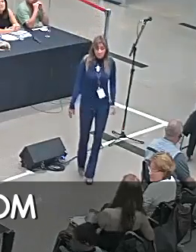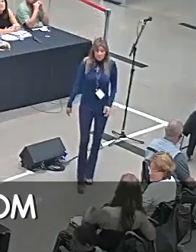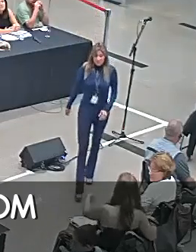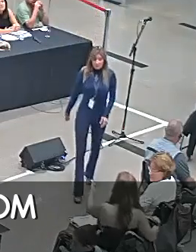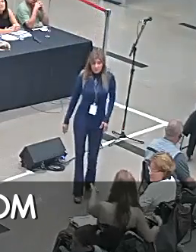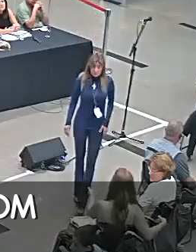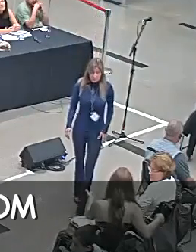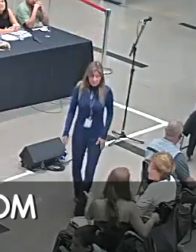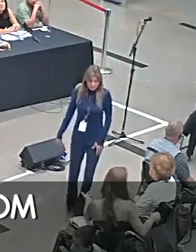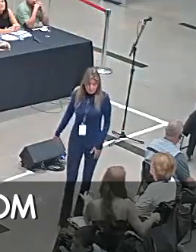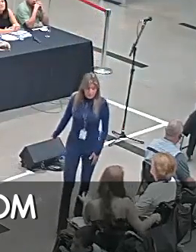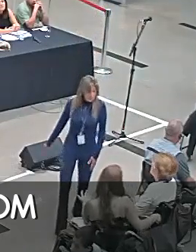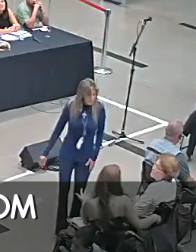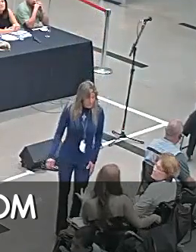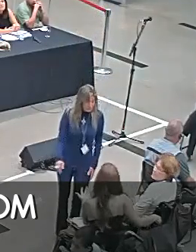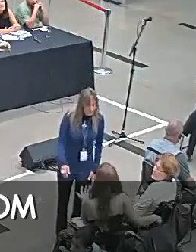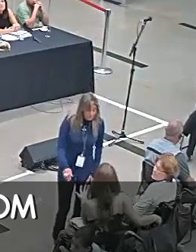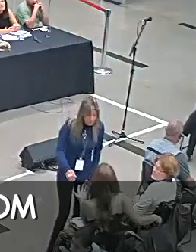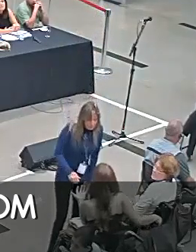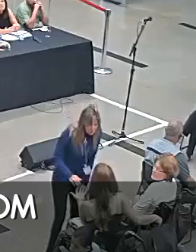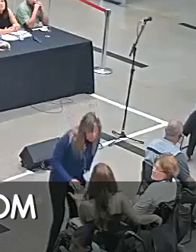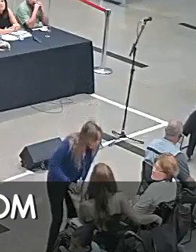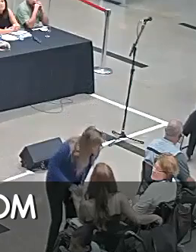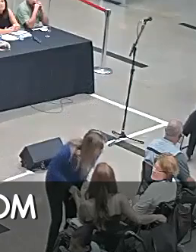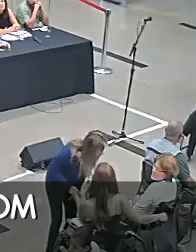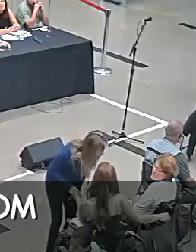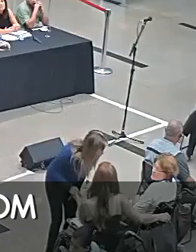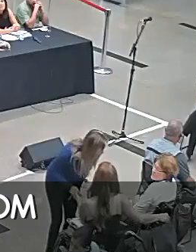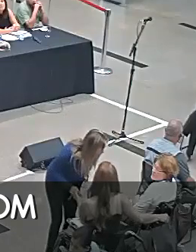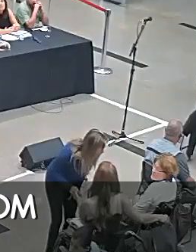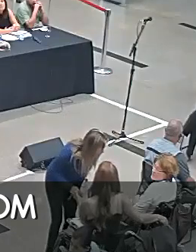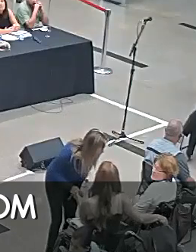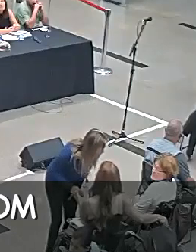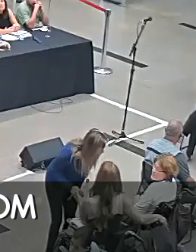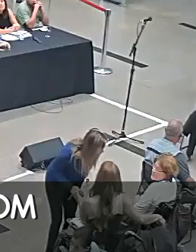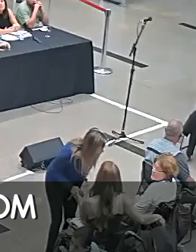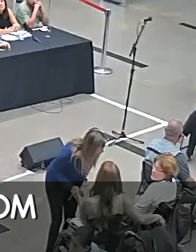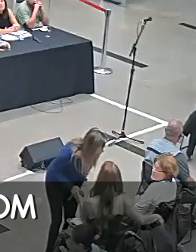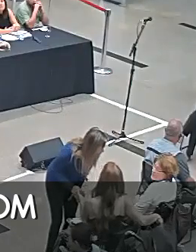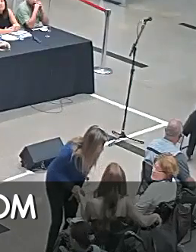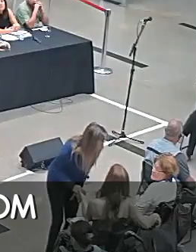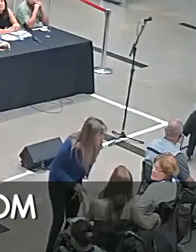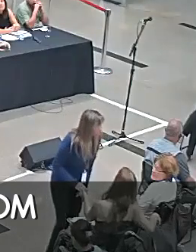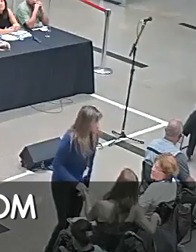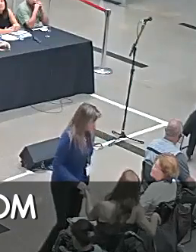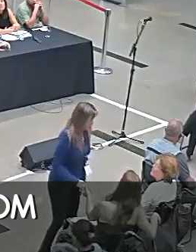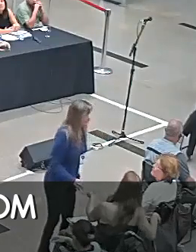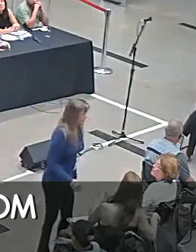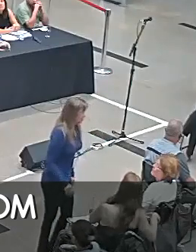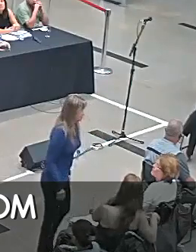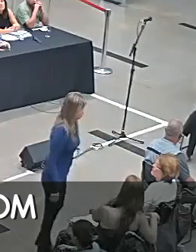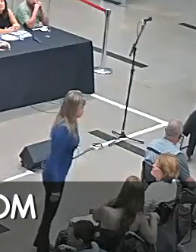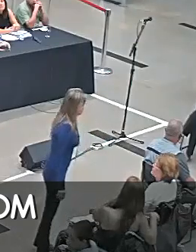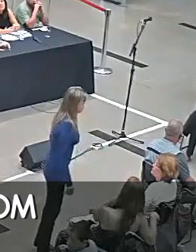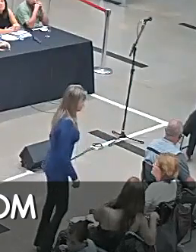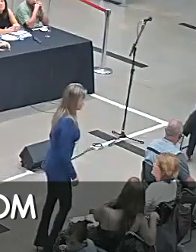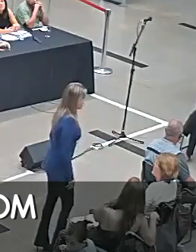tanto ntt tanto você se for sanar juridicamente Porque se o STJ já deu trans tá julgado vocês tem